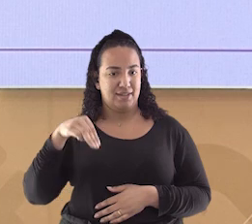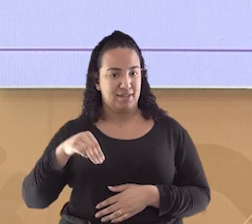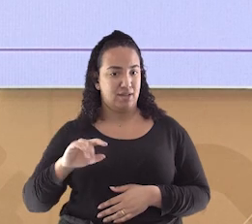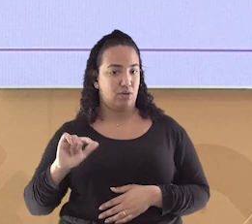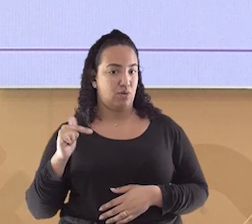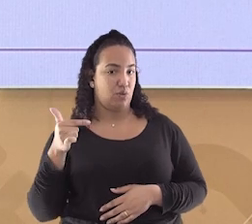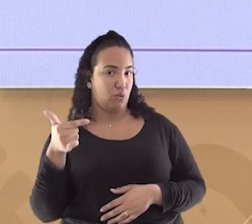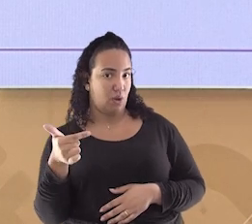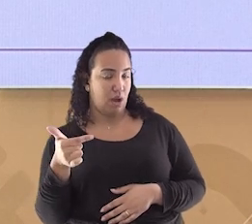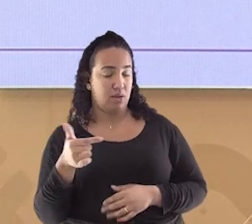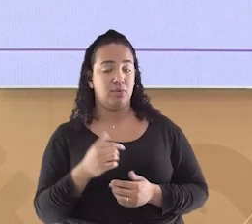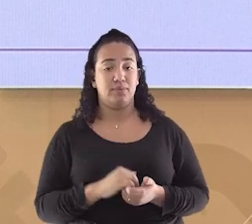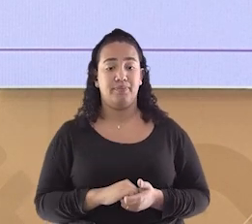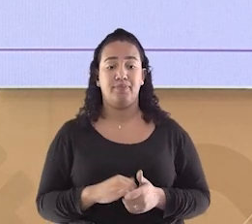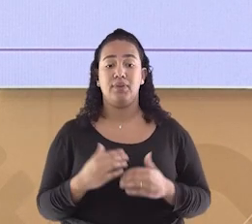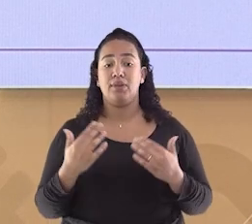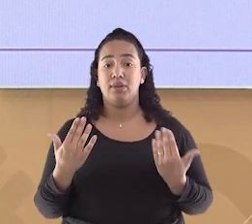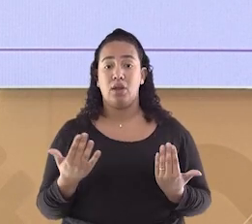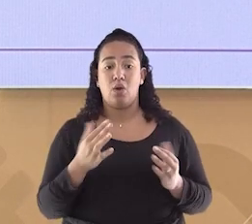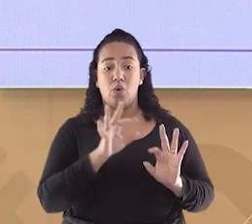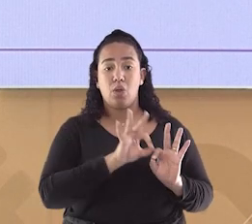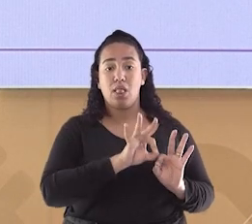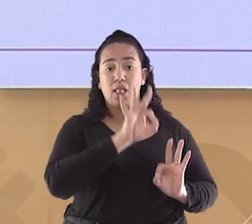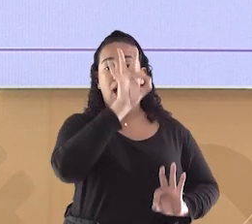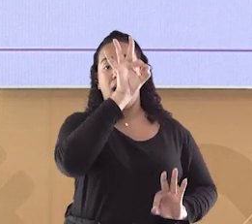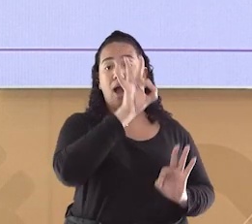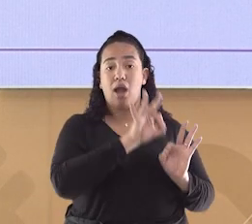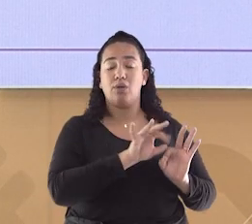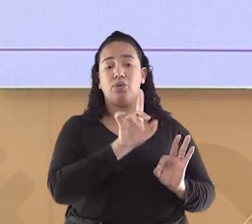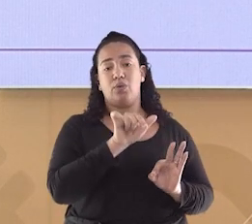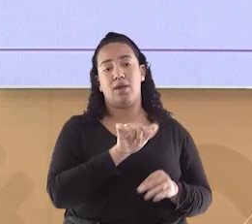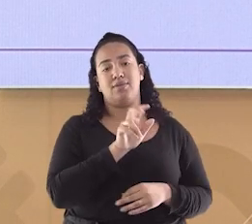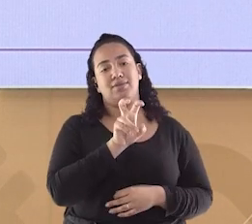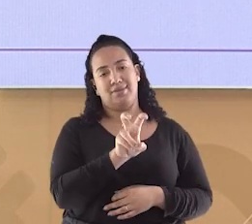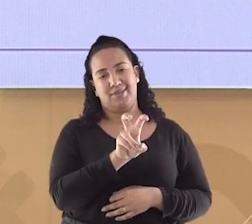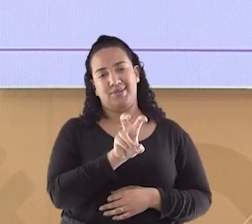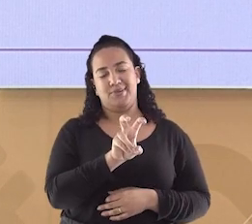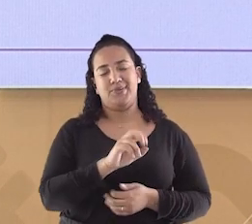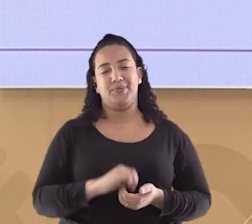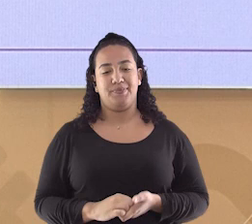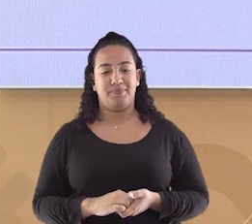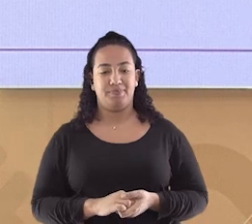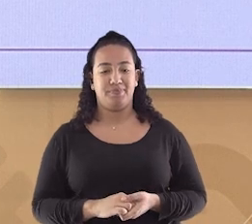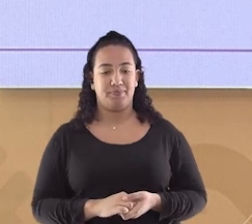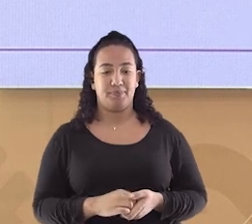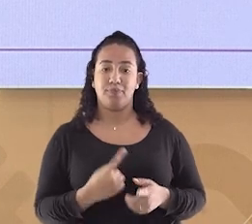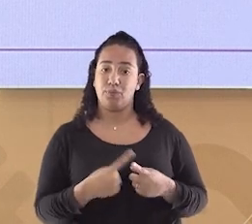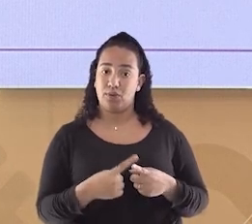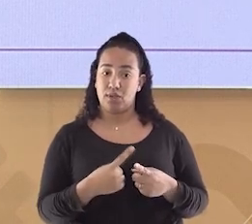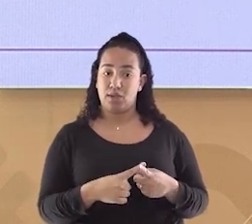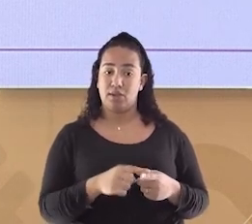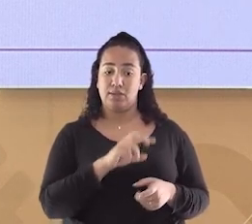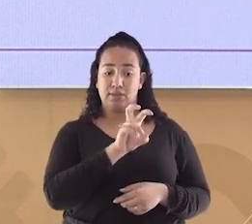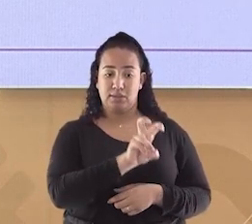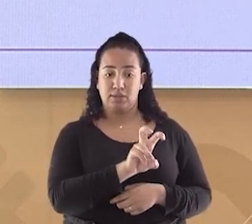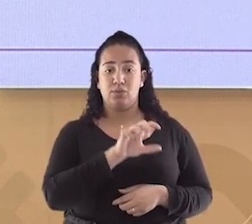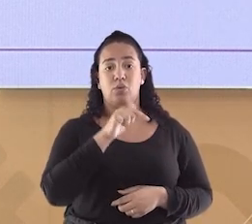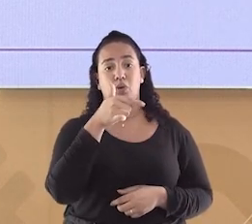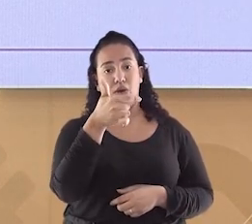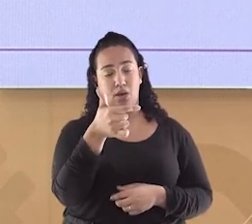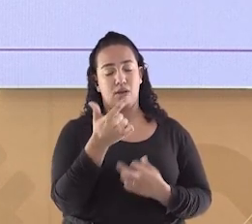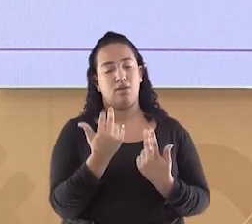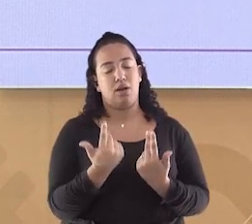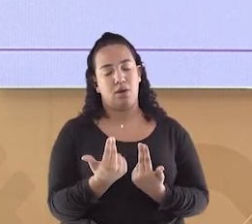centímetros quadrados, temos que a medida do seu lado é 5 centímetros, pois 5 elevado